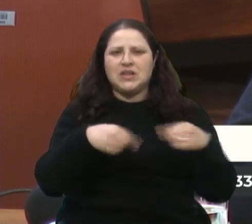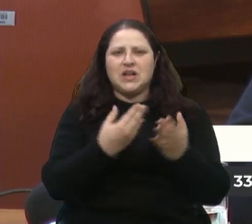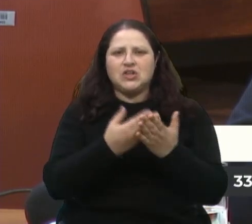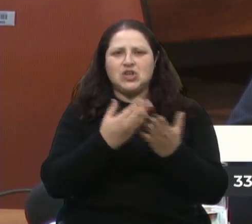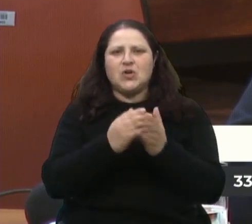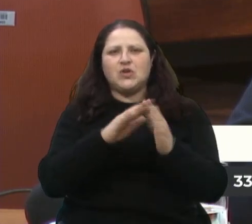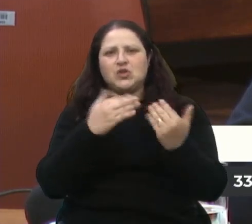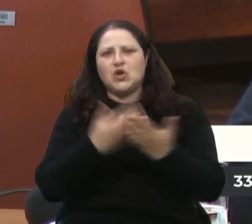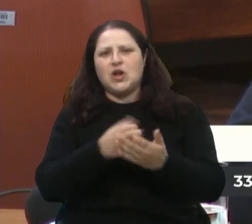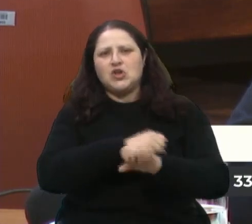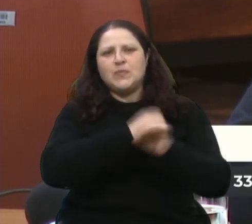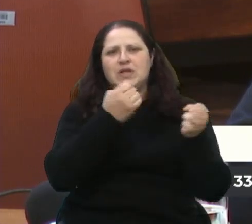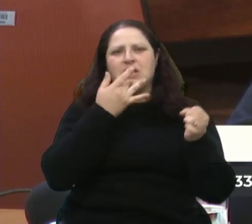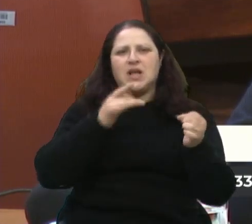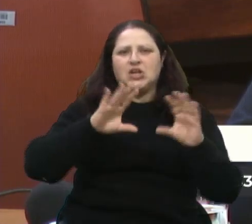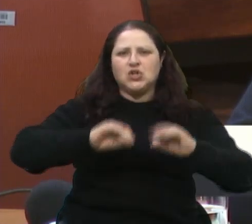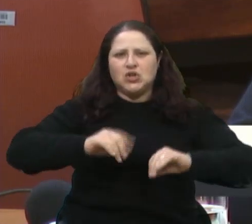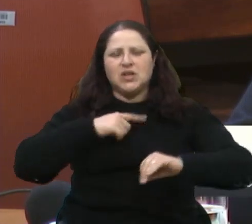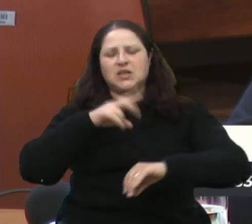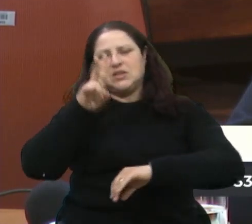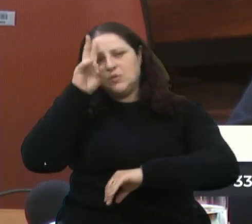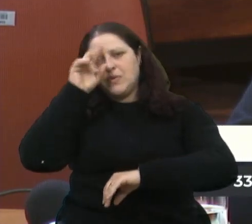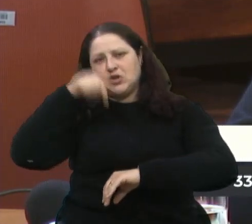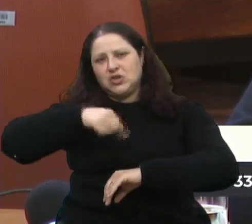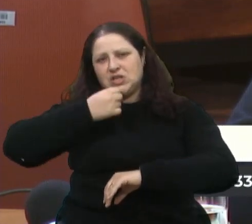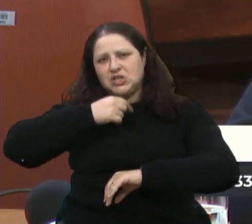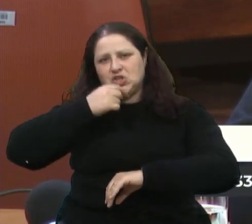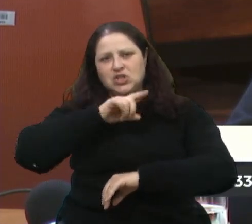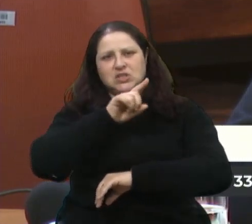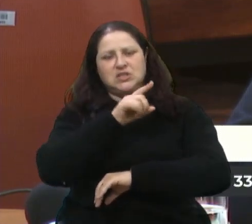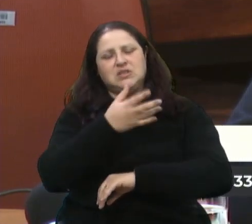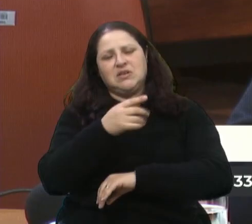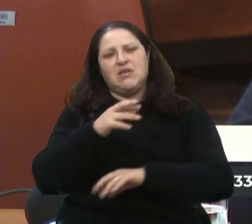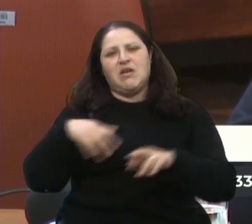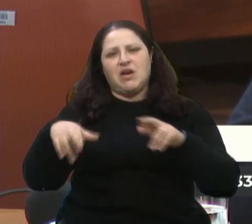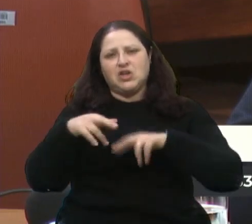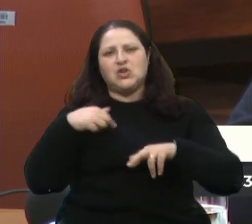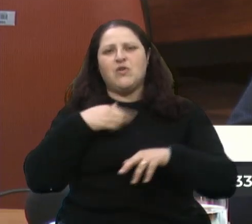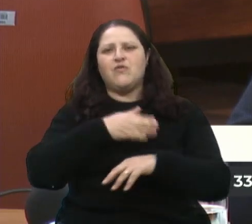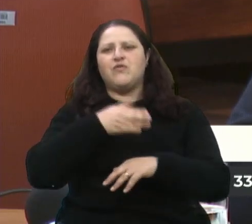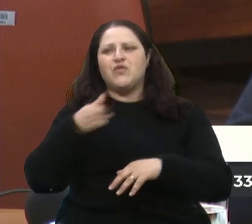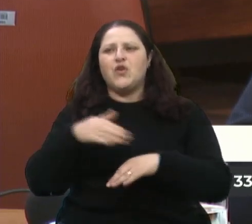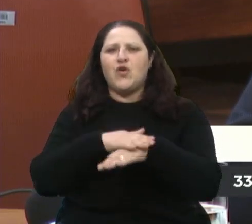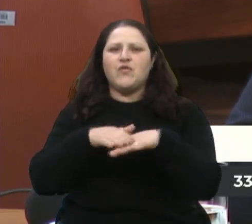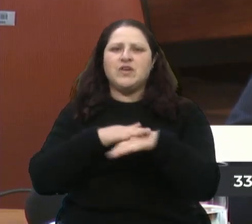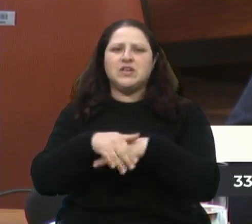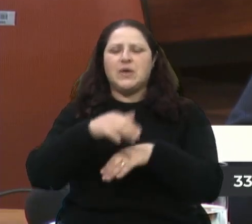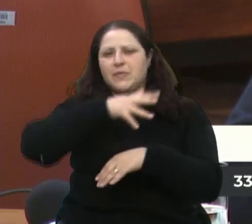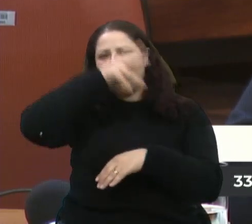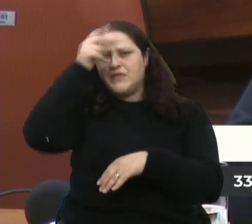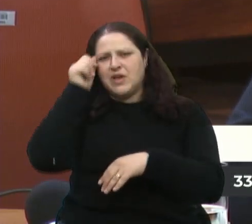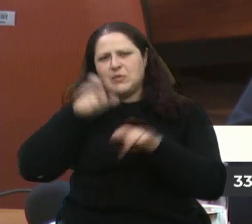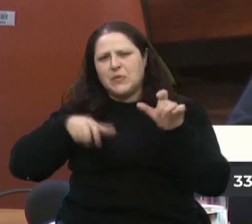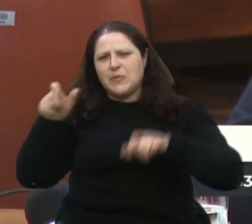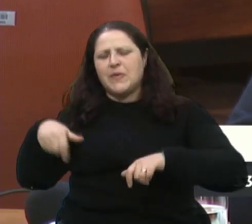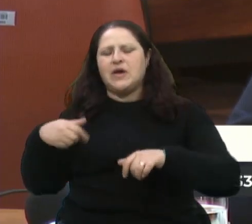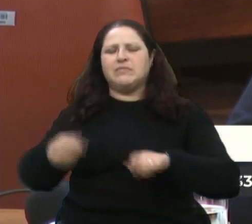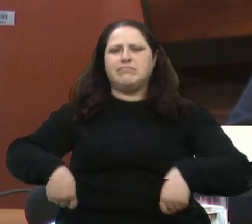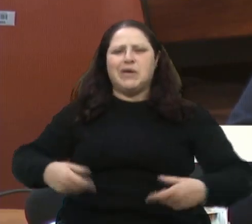de manhã, tarde e noite, onde tem ensino médio de Caxias do Sul e da região, conversando com prefeitos, gastei tempo, gastei